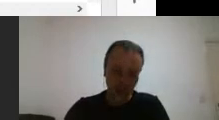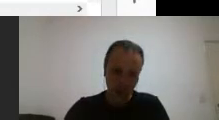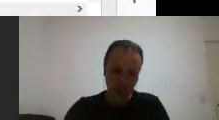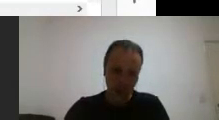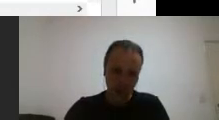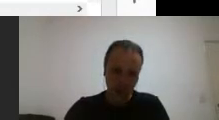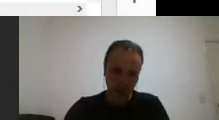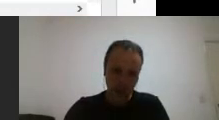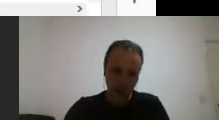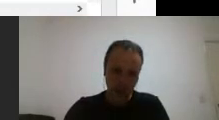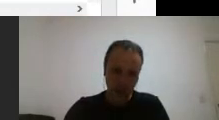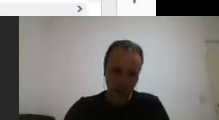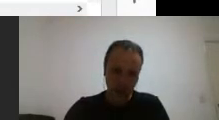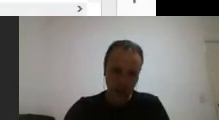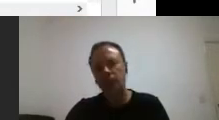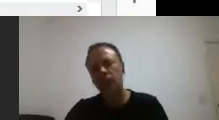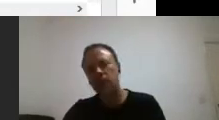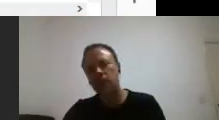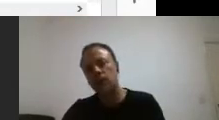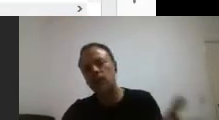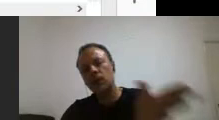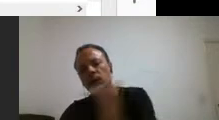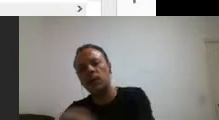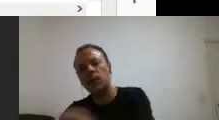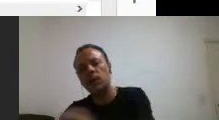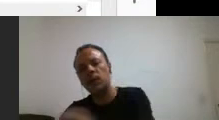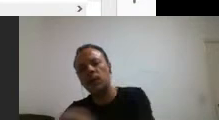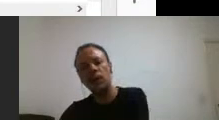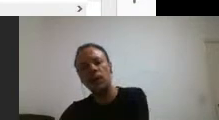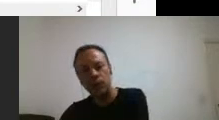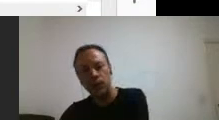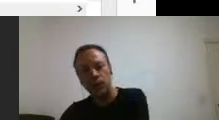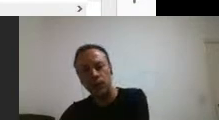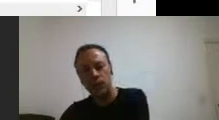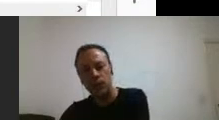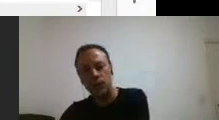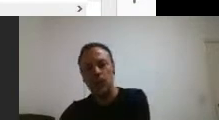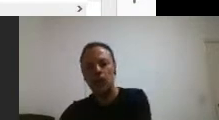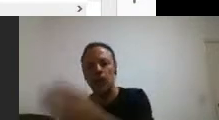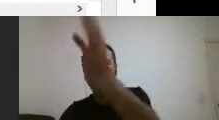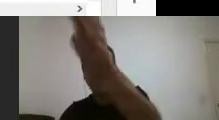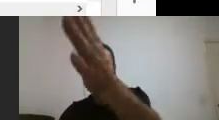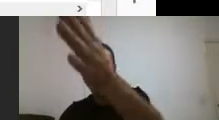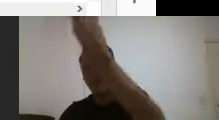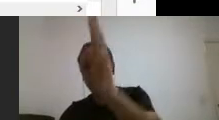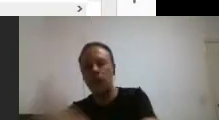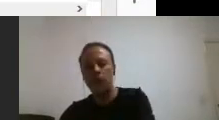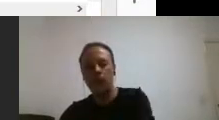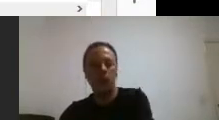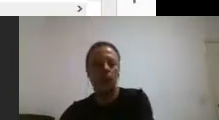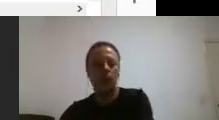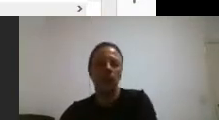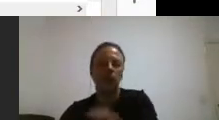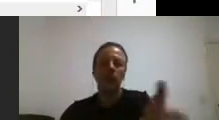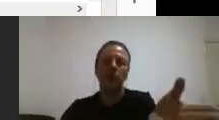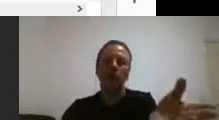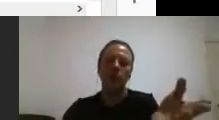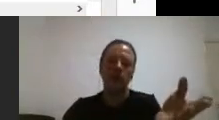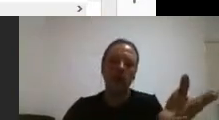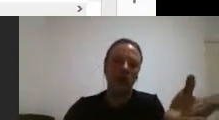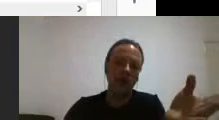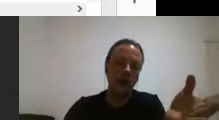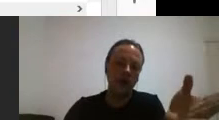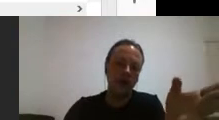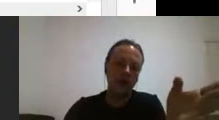atributos especificados e eles passam a ser chamados de campos. Então, a tabela e campo, né?